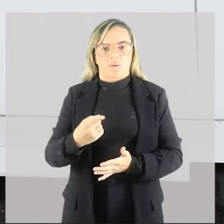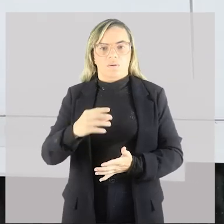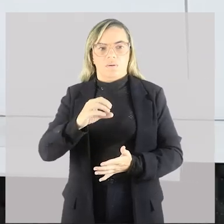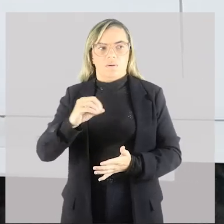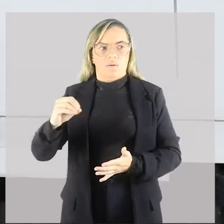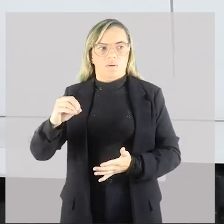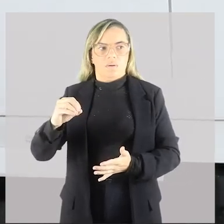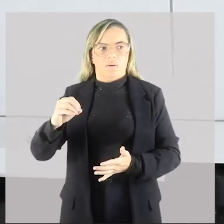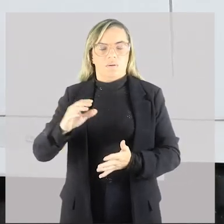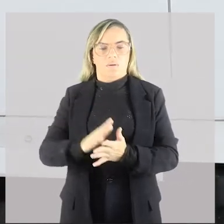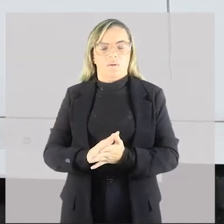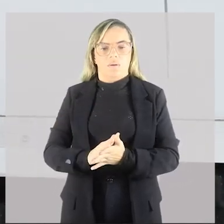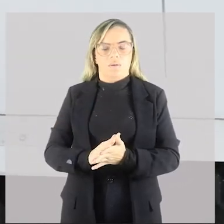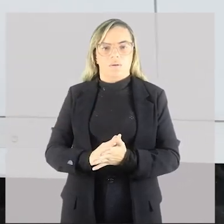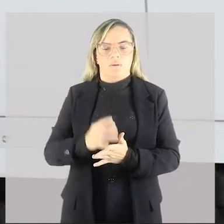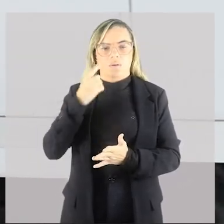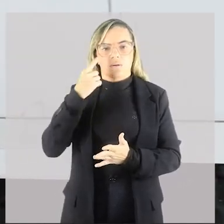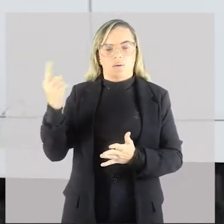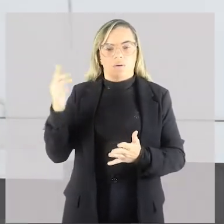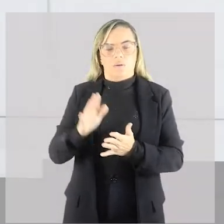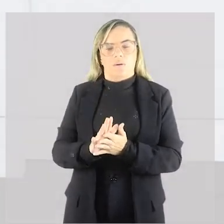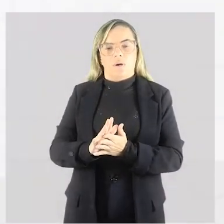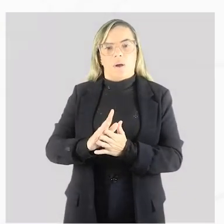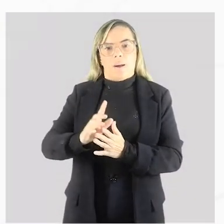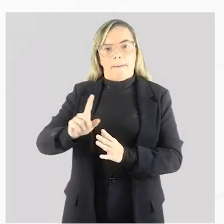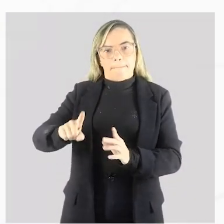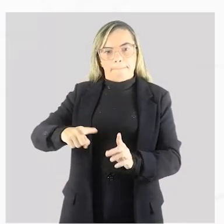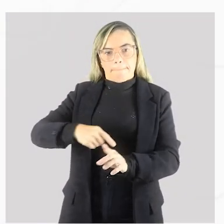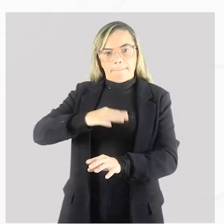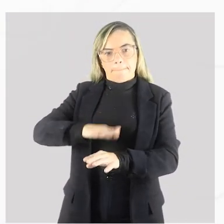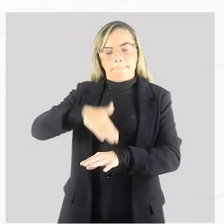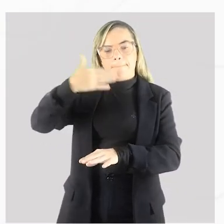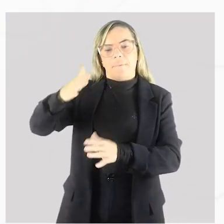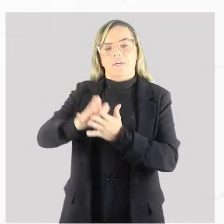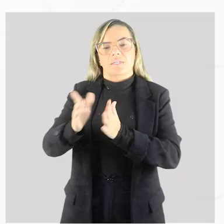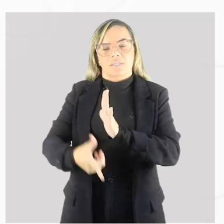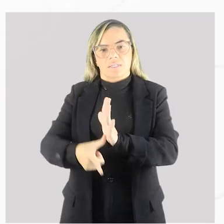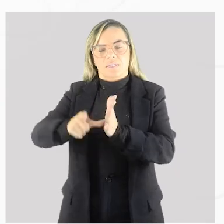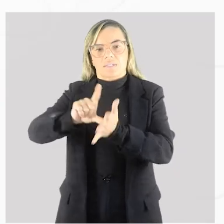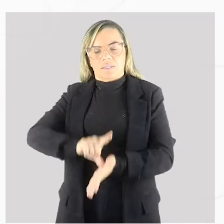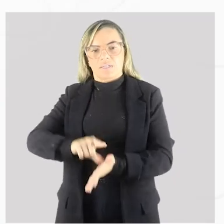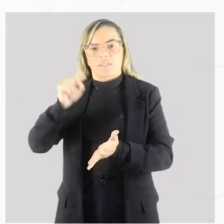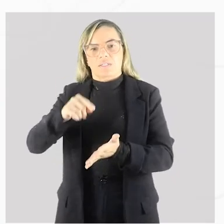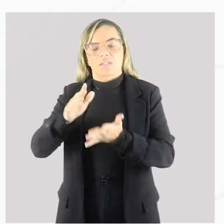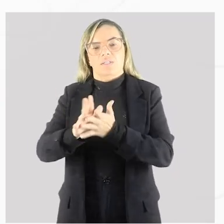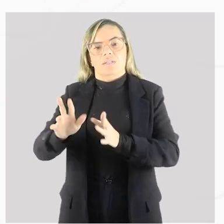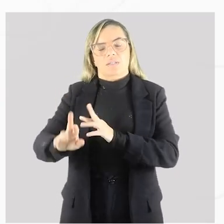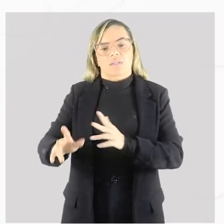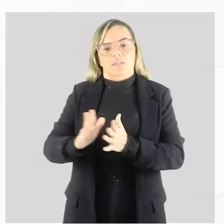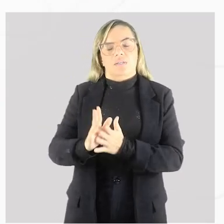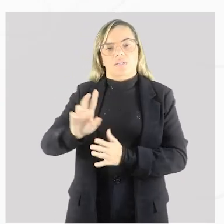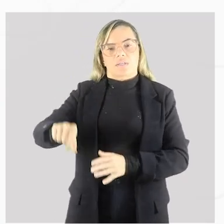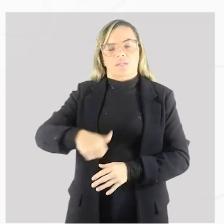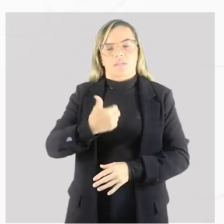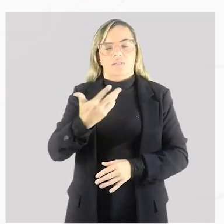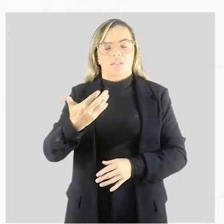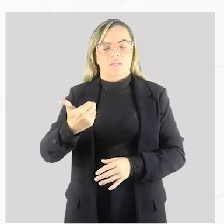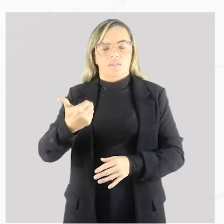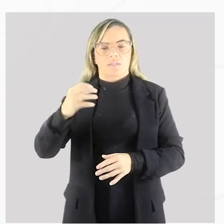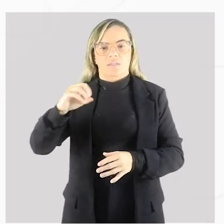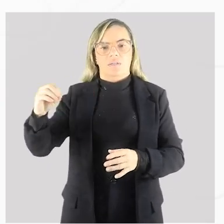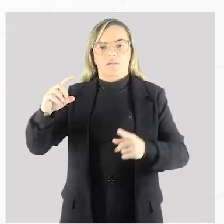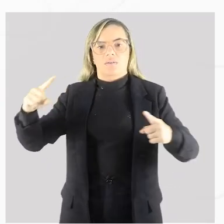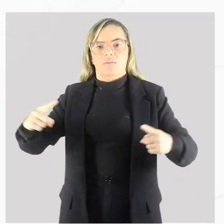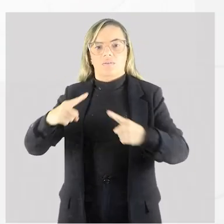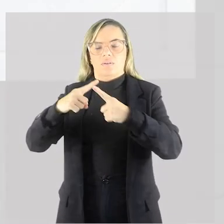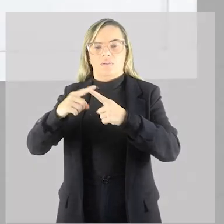vezes mais senhas do que você tinha anteriormente. Tá? Vai aumentar 100 vezes a quantidade de senhas